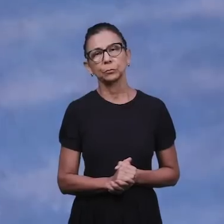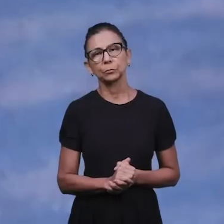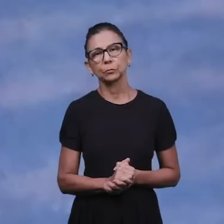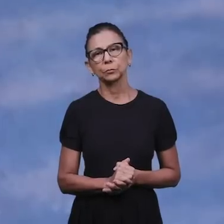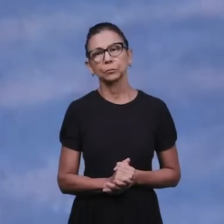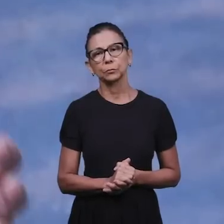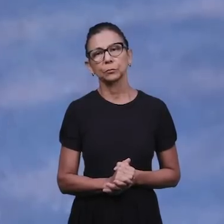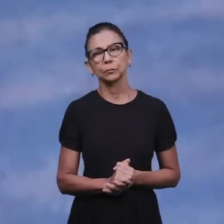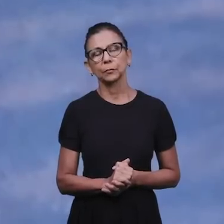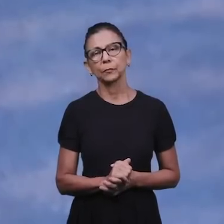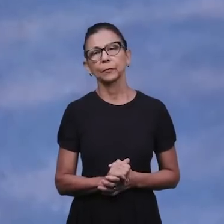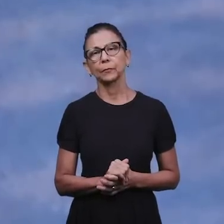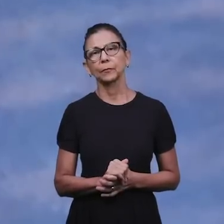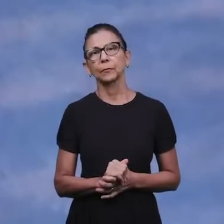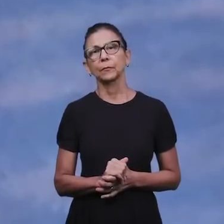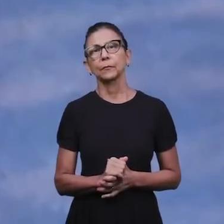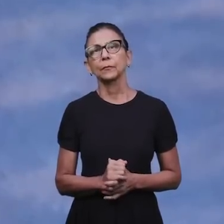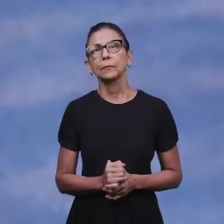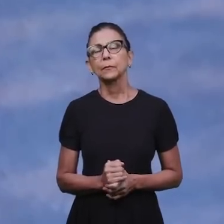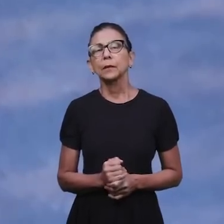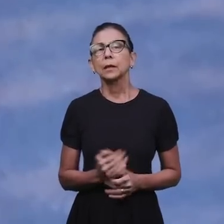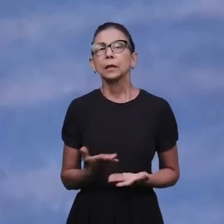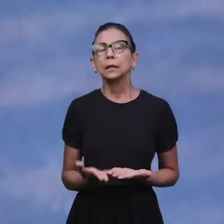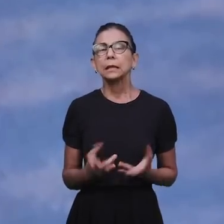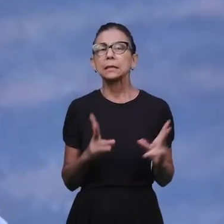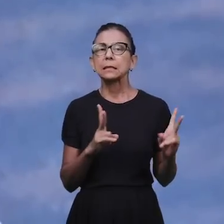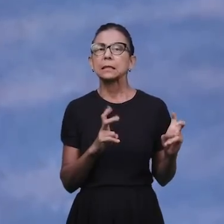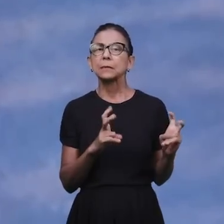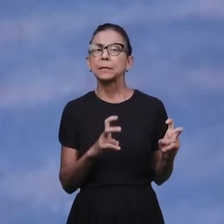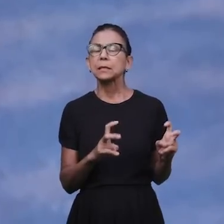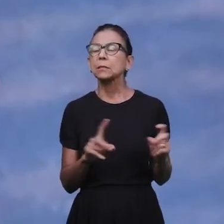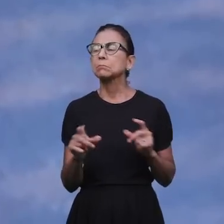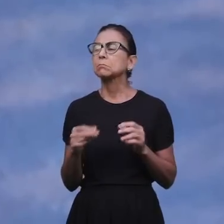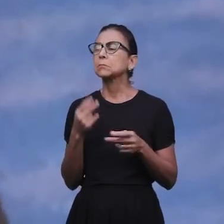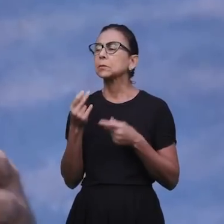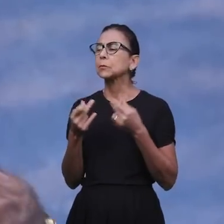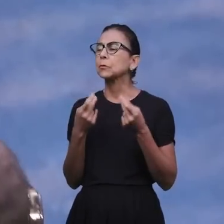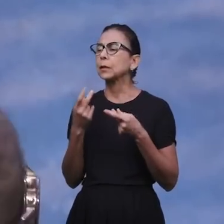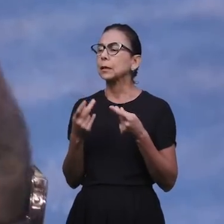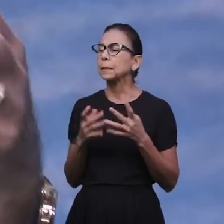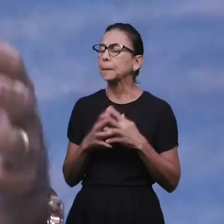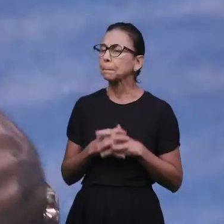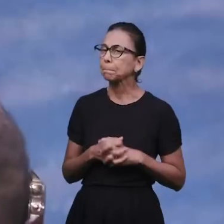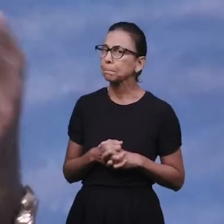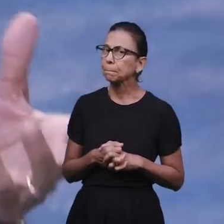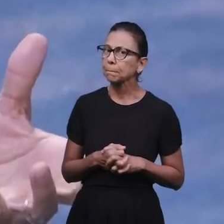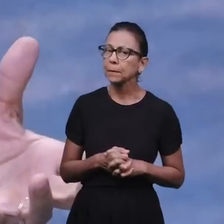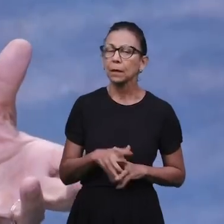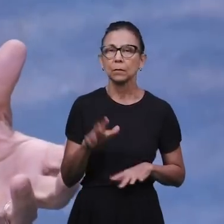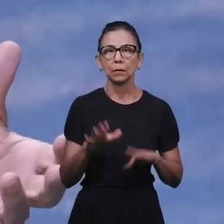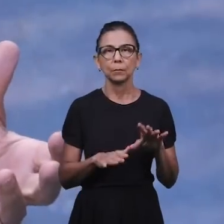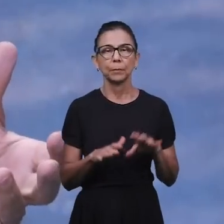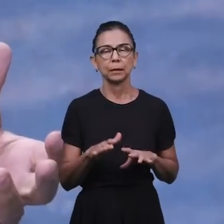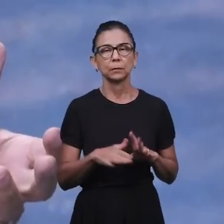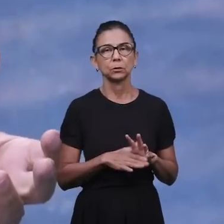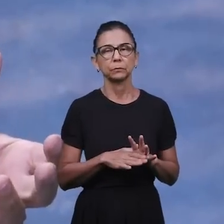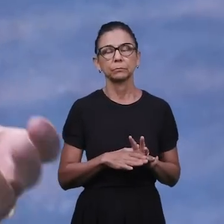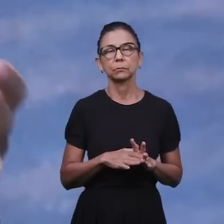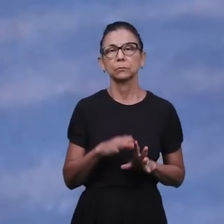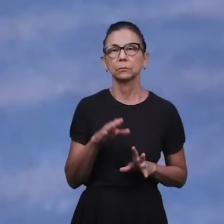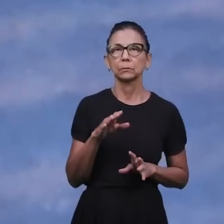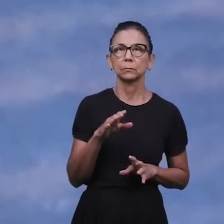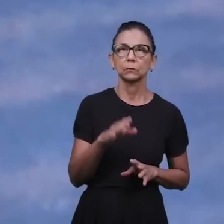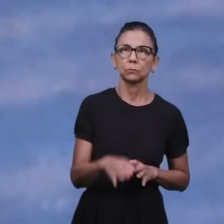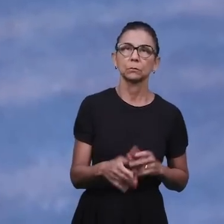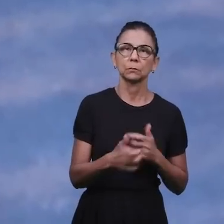ligado àquilo que você conhece do Senhor, aquilo que o Senhor vai te dando, que você vai construindo o seu conhecimento, mas